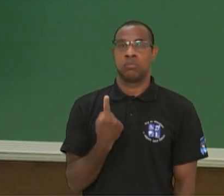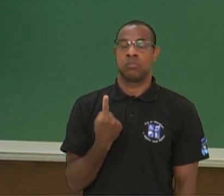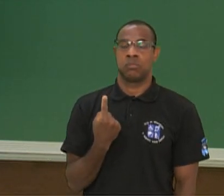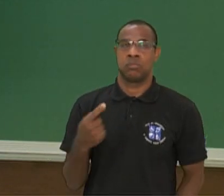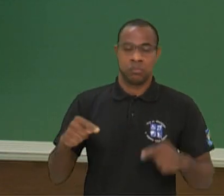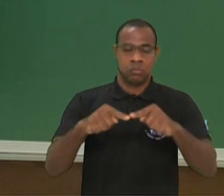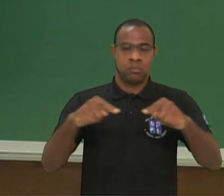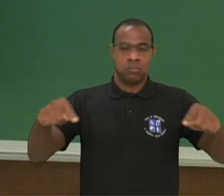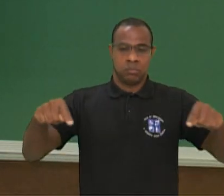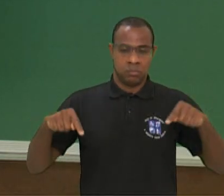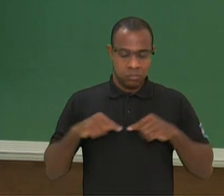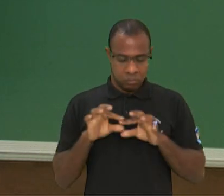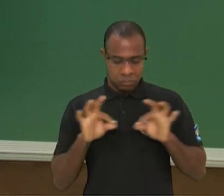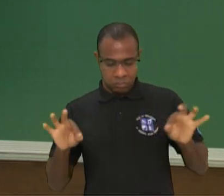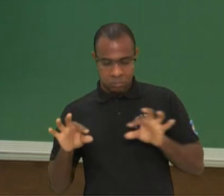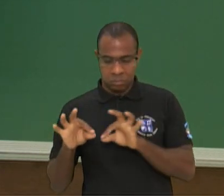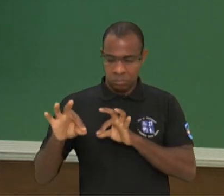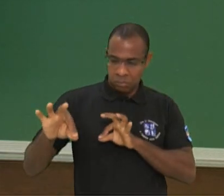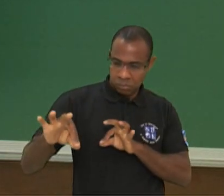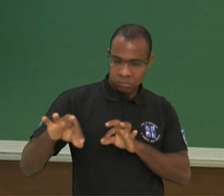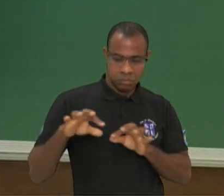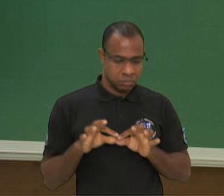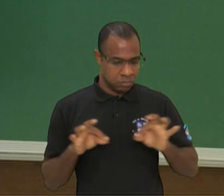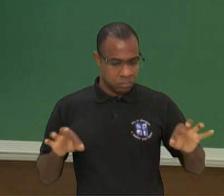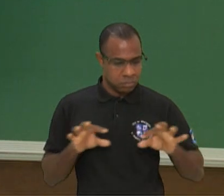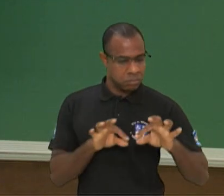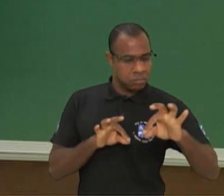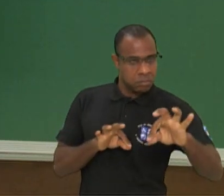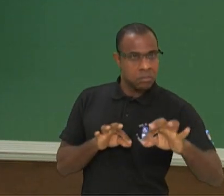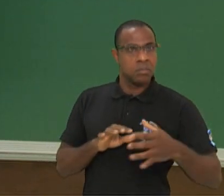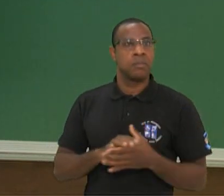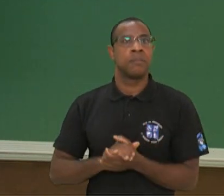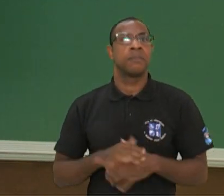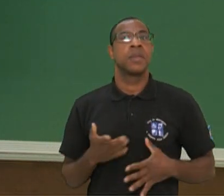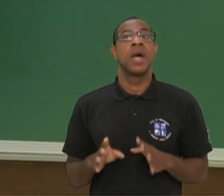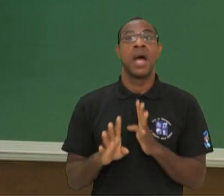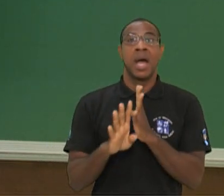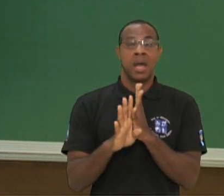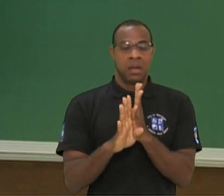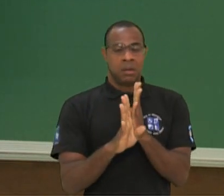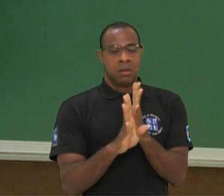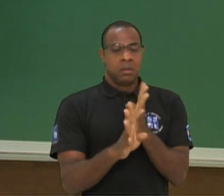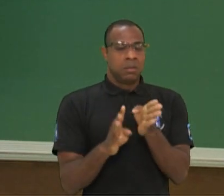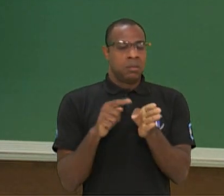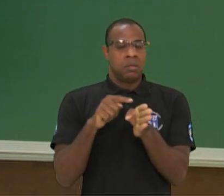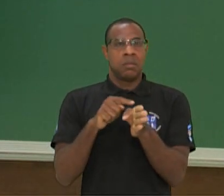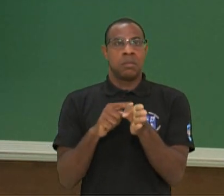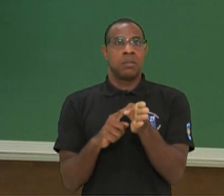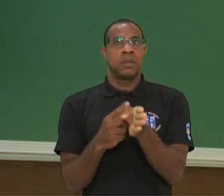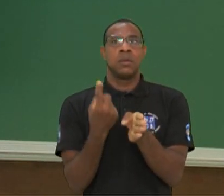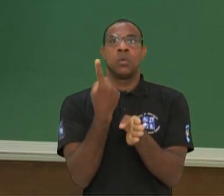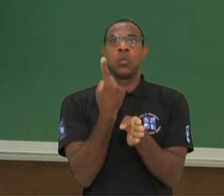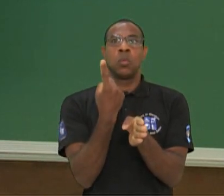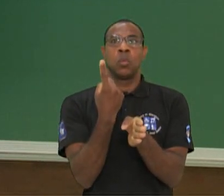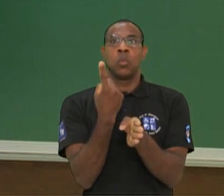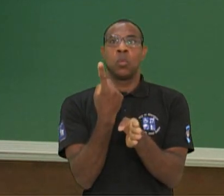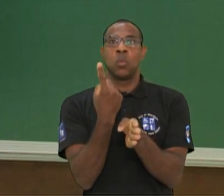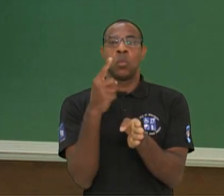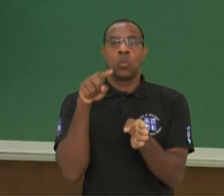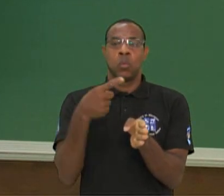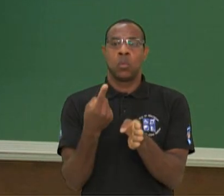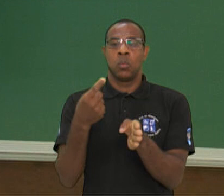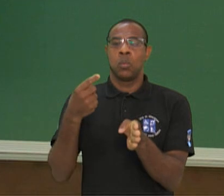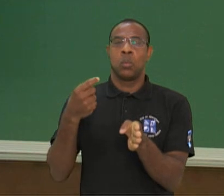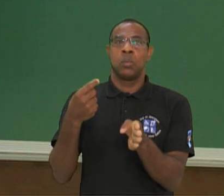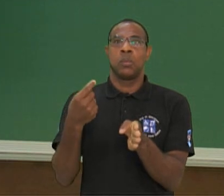na lateral, nas duas laterais, a altura ela tem 1,06 m. Porém, aqui no centro ela é um pouquinho mais baixa, ela